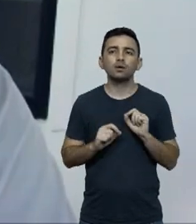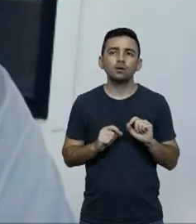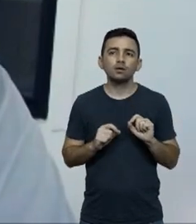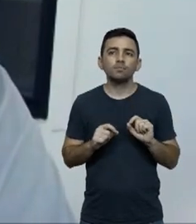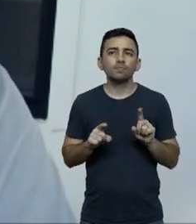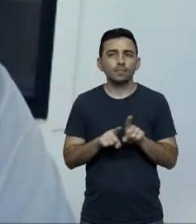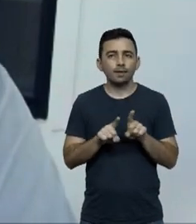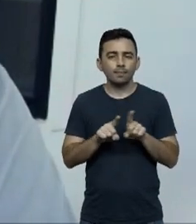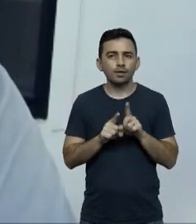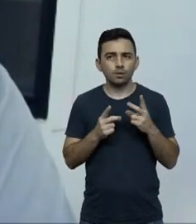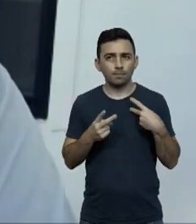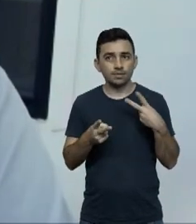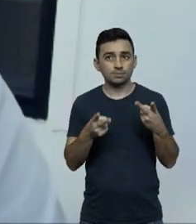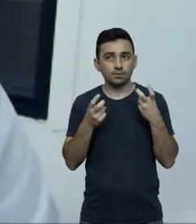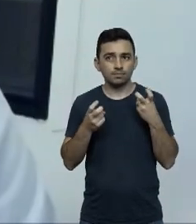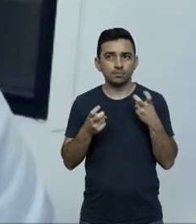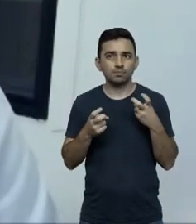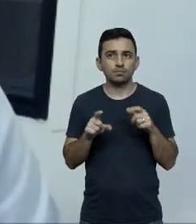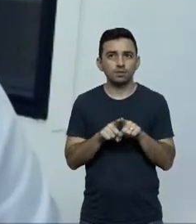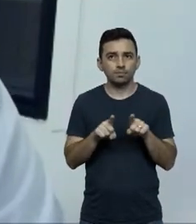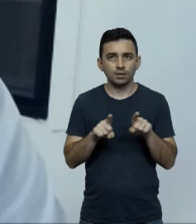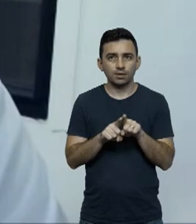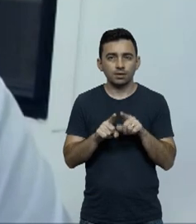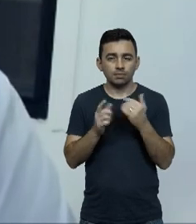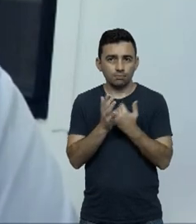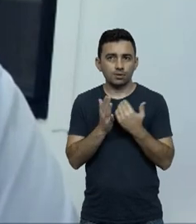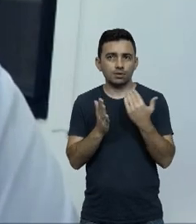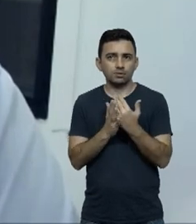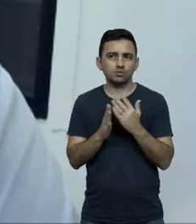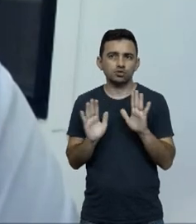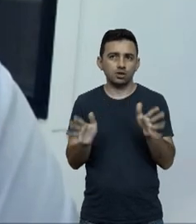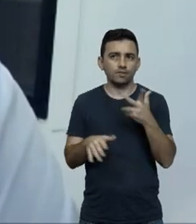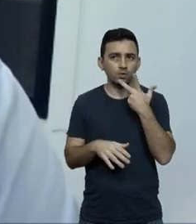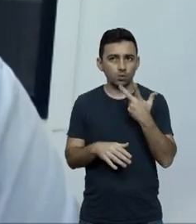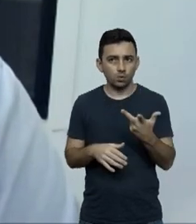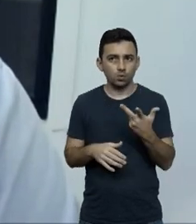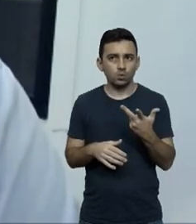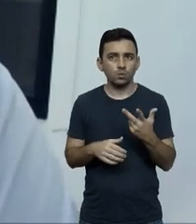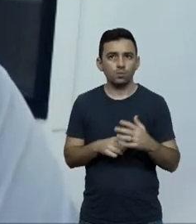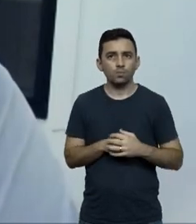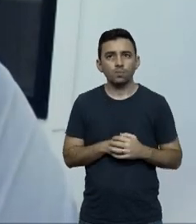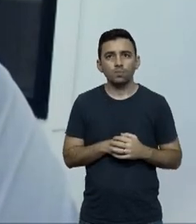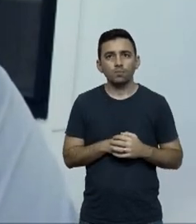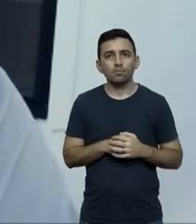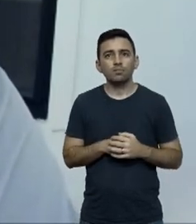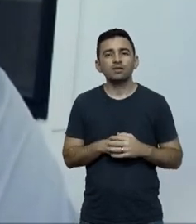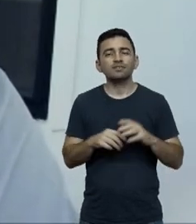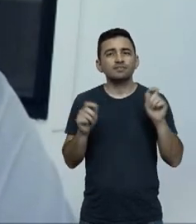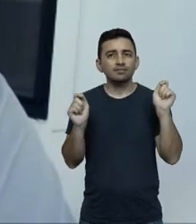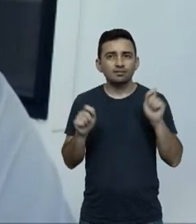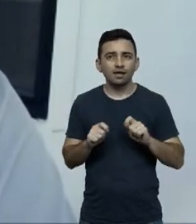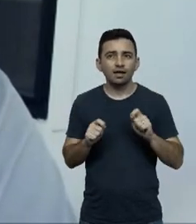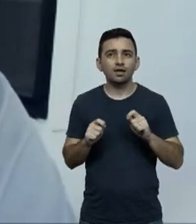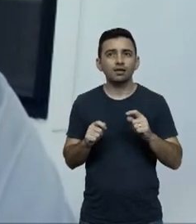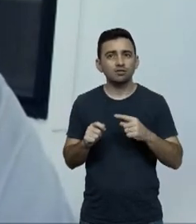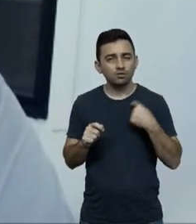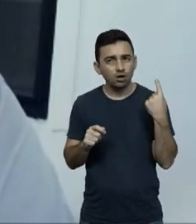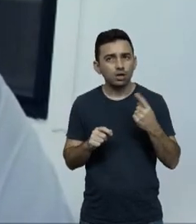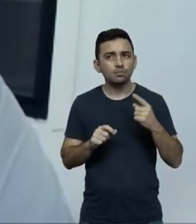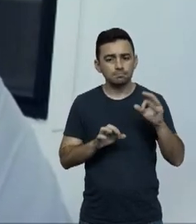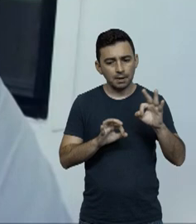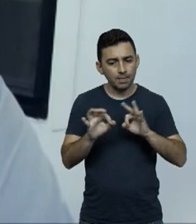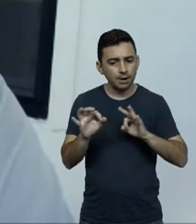eu vejo de outro e assim sobretudo diante de que foi dito até agora a possibilidade que nós temos de